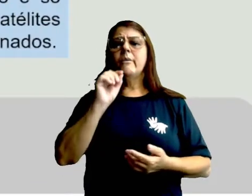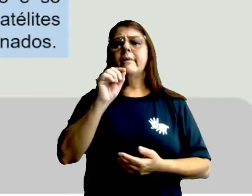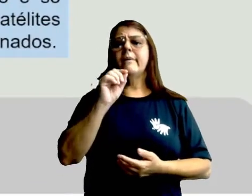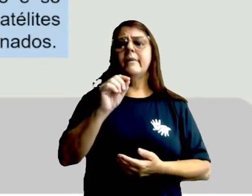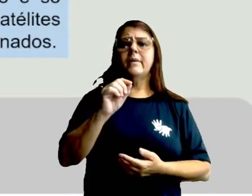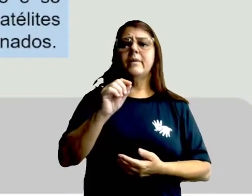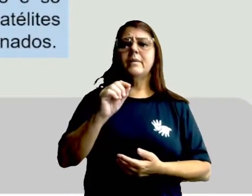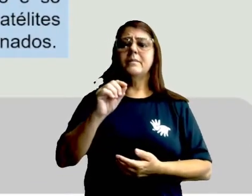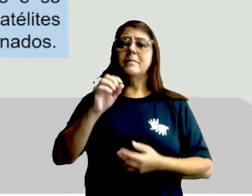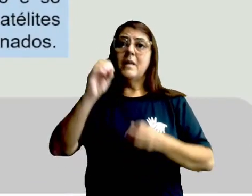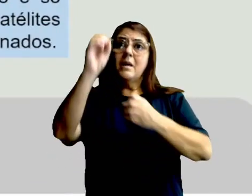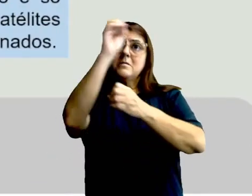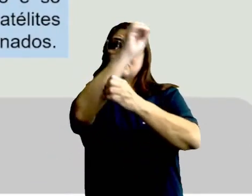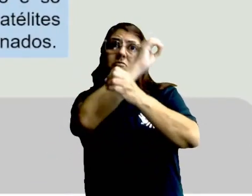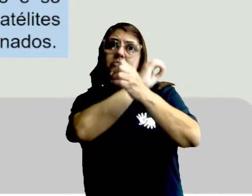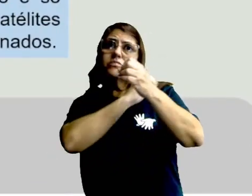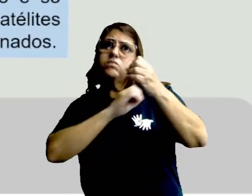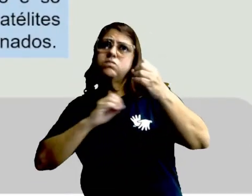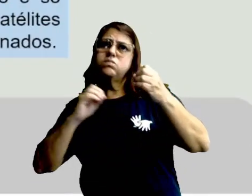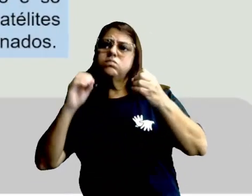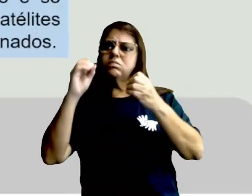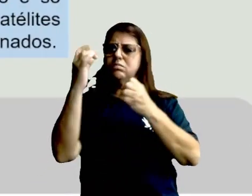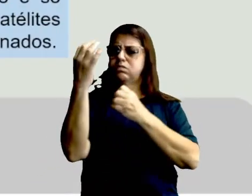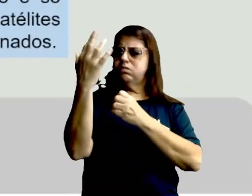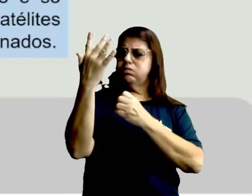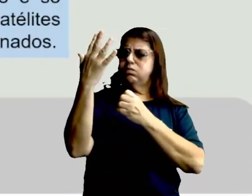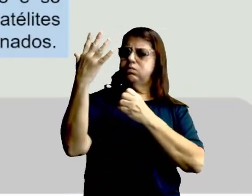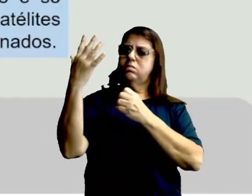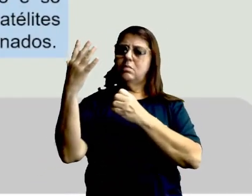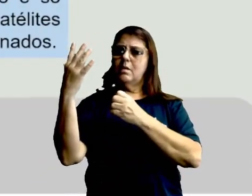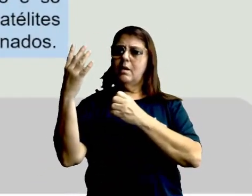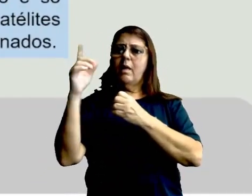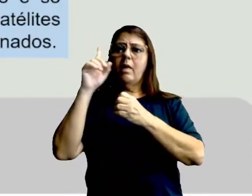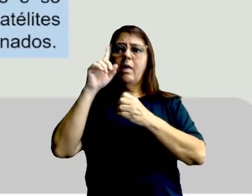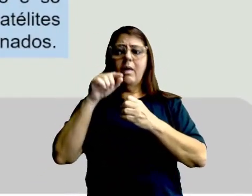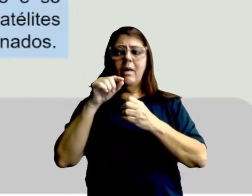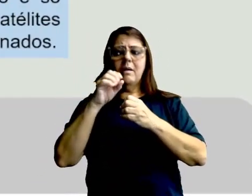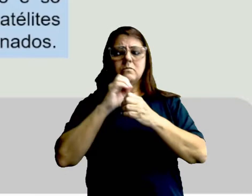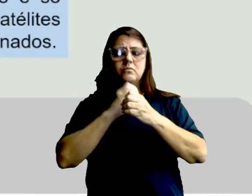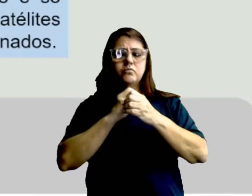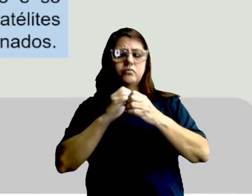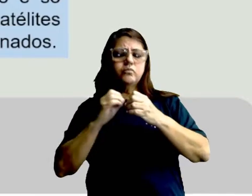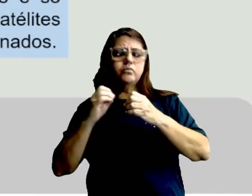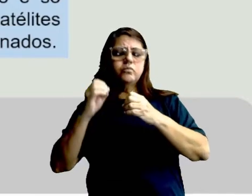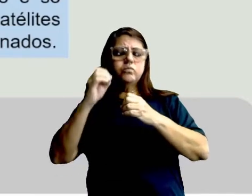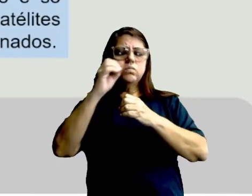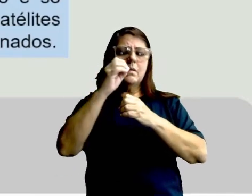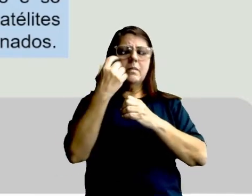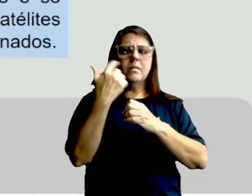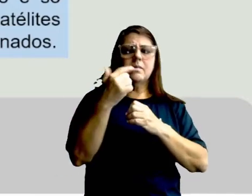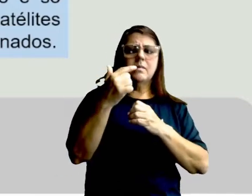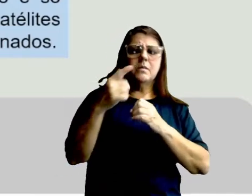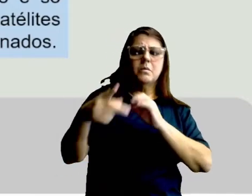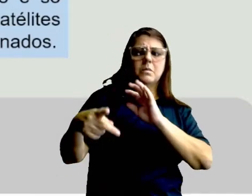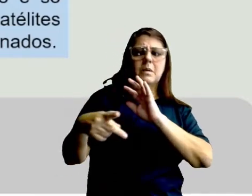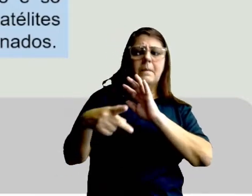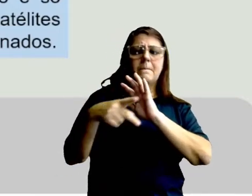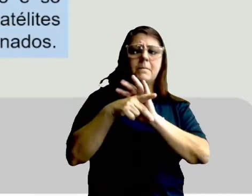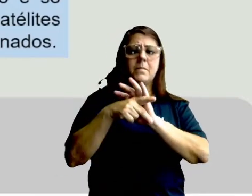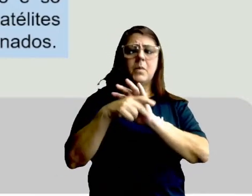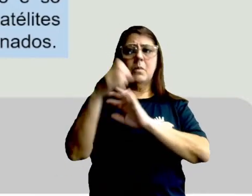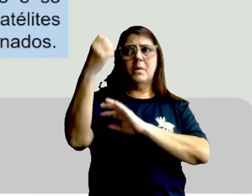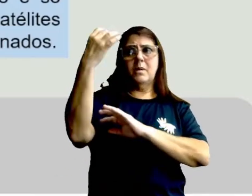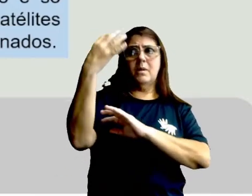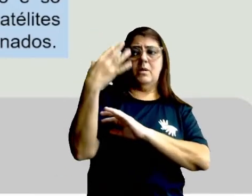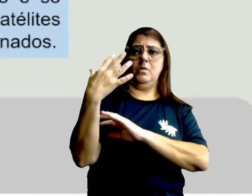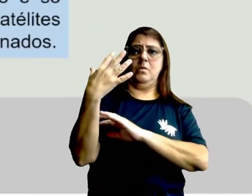são astros iluminados? Astros iluminados são corpos celestes que não produzem luz própria. Por